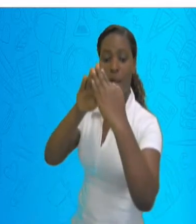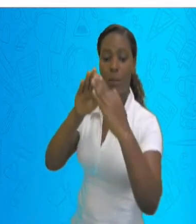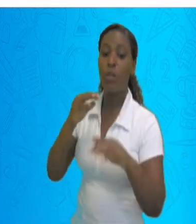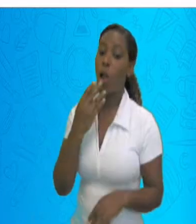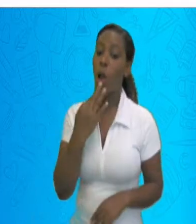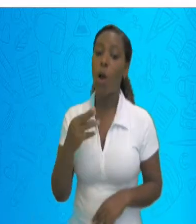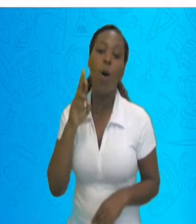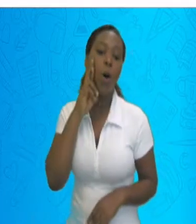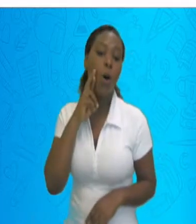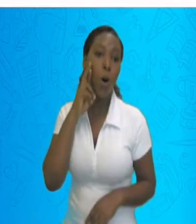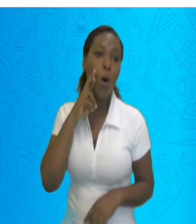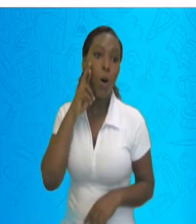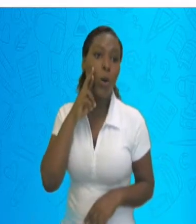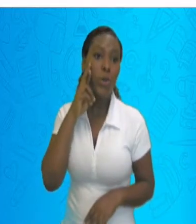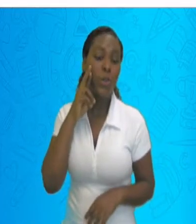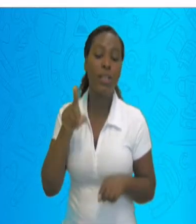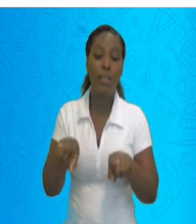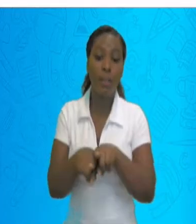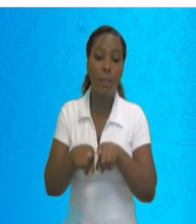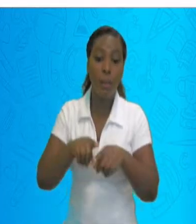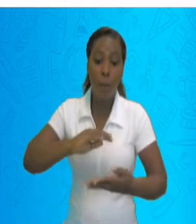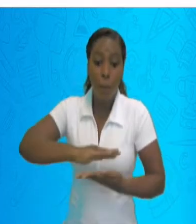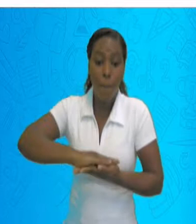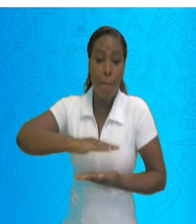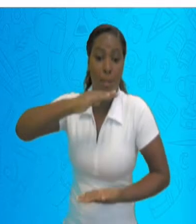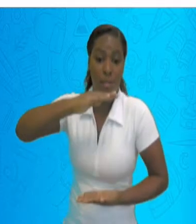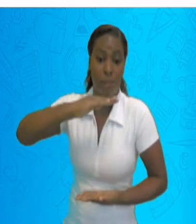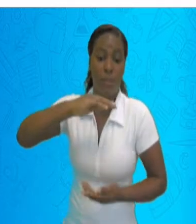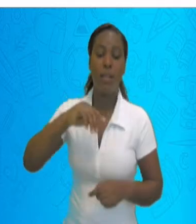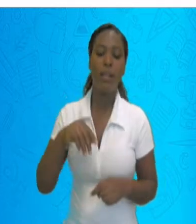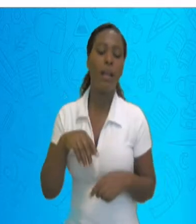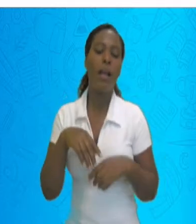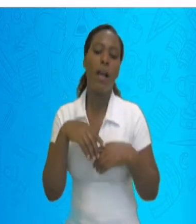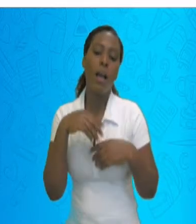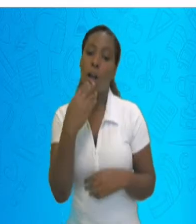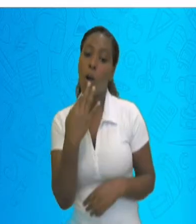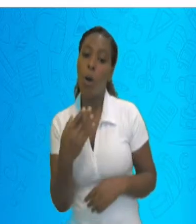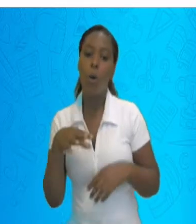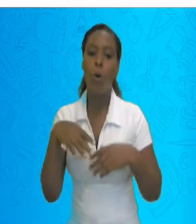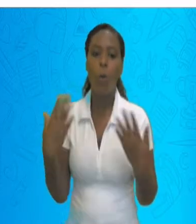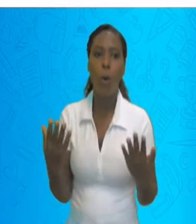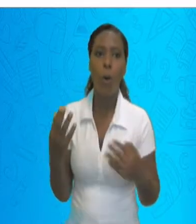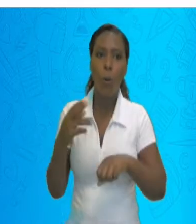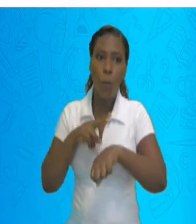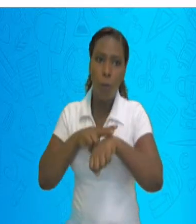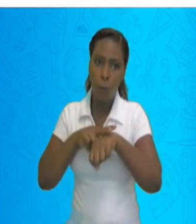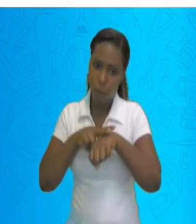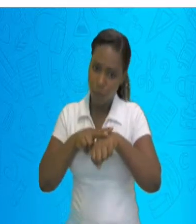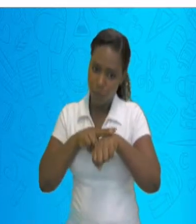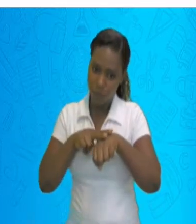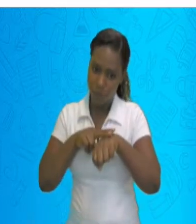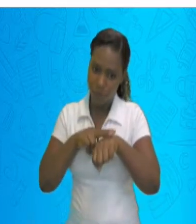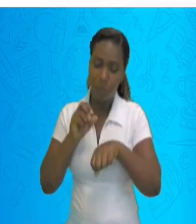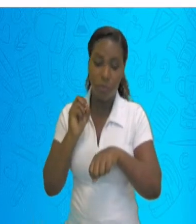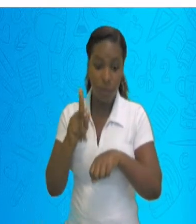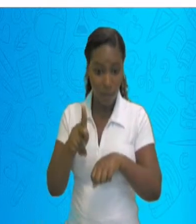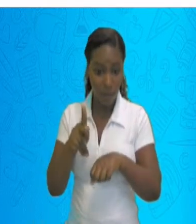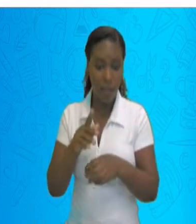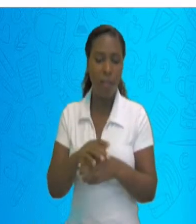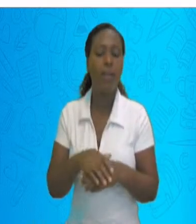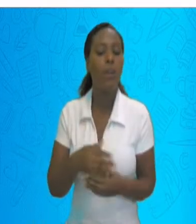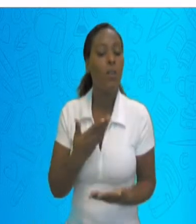figura verde. Então, nós vamos estudar passo a passo e as características de cada um desses sólidos geométricos.